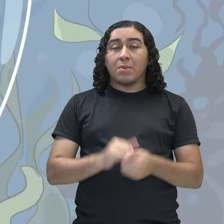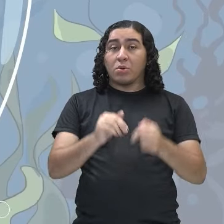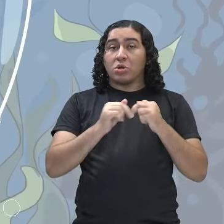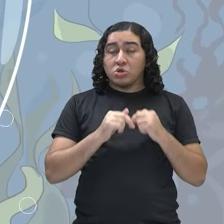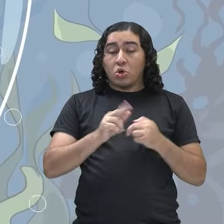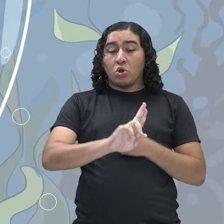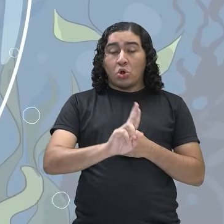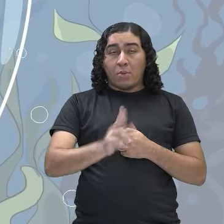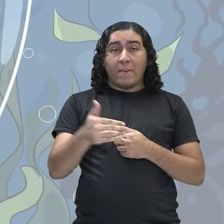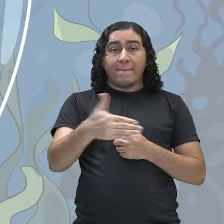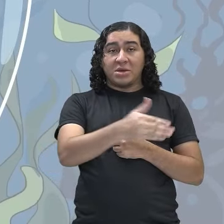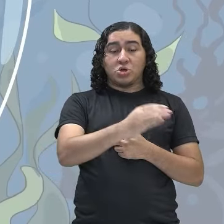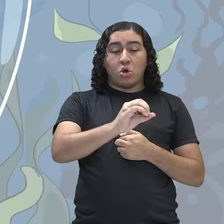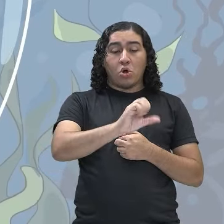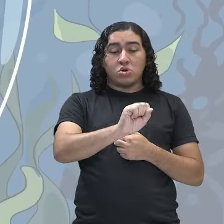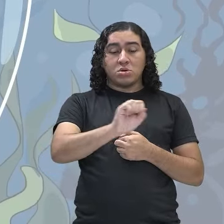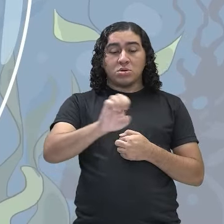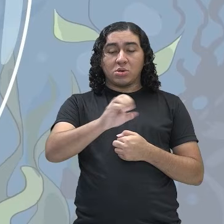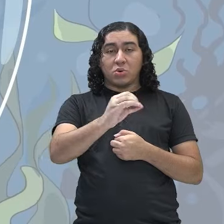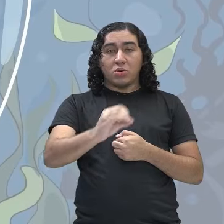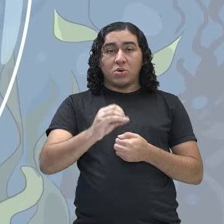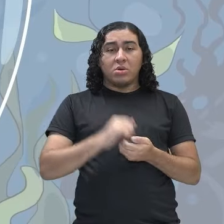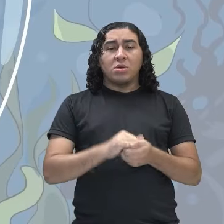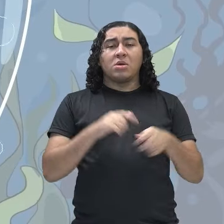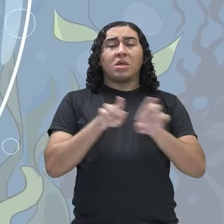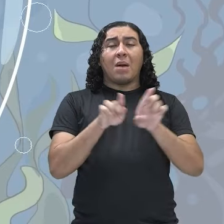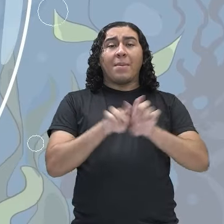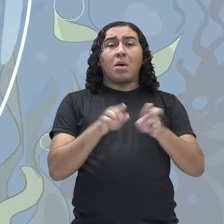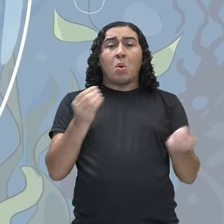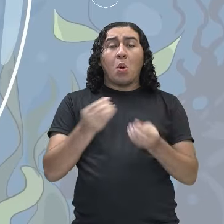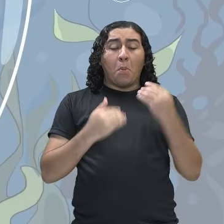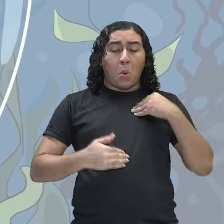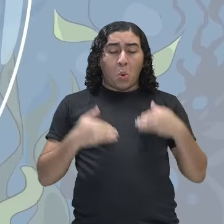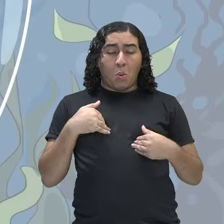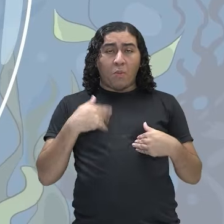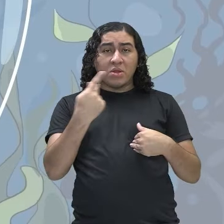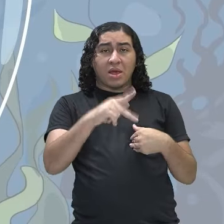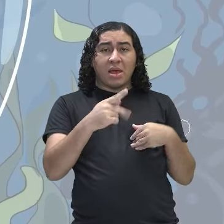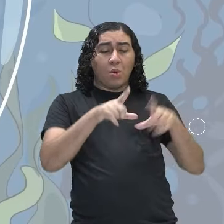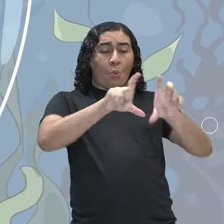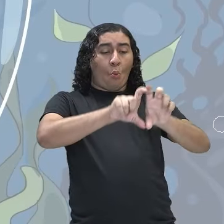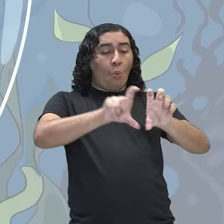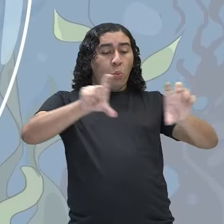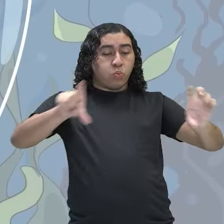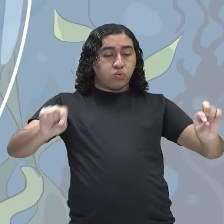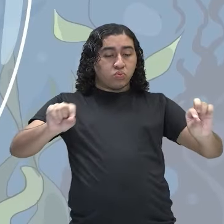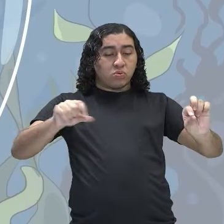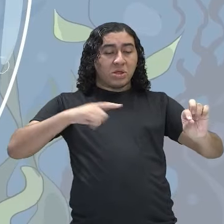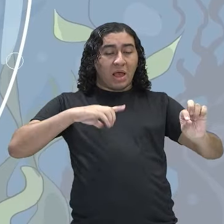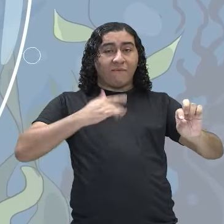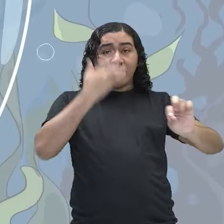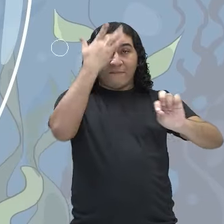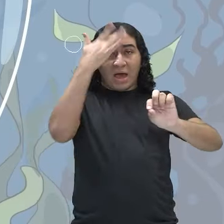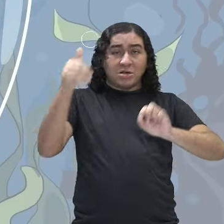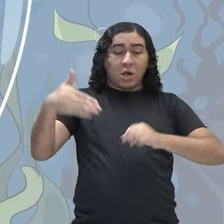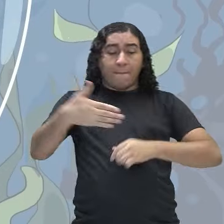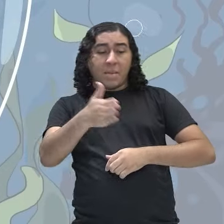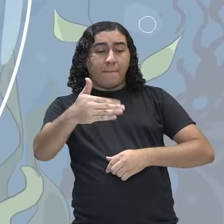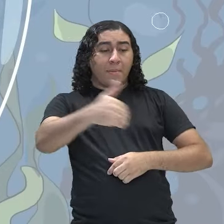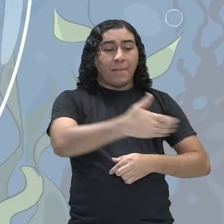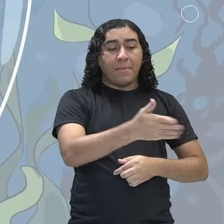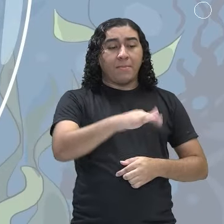A gente observa também o seu formato, né? Um formato fusiforme, que facilita o processo de locomoção